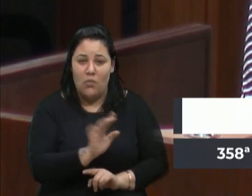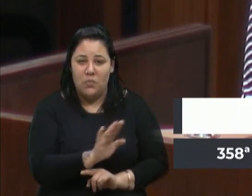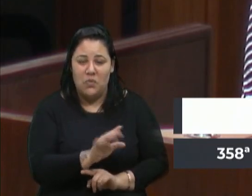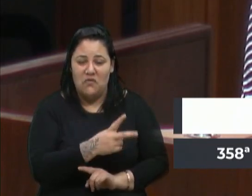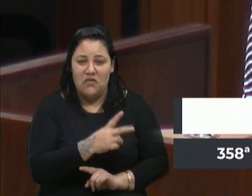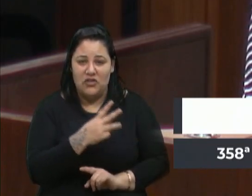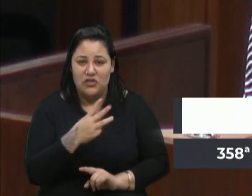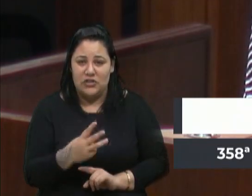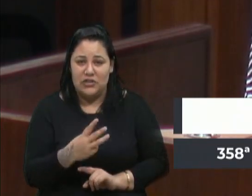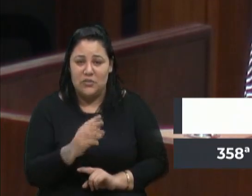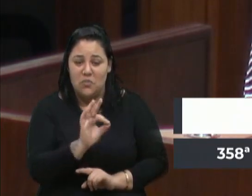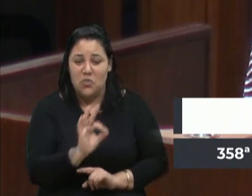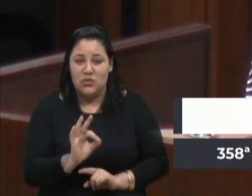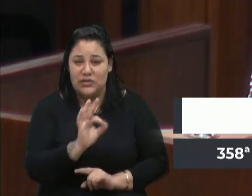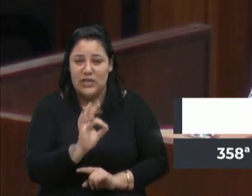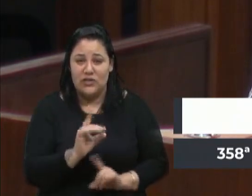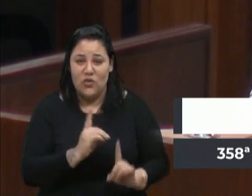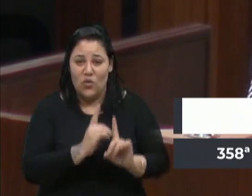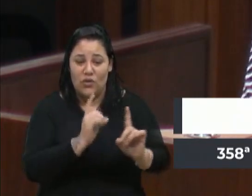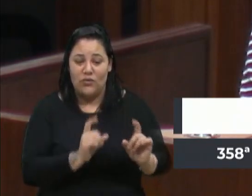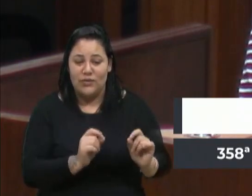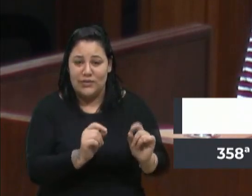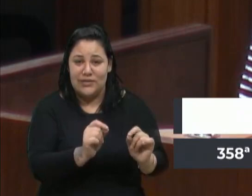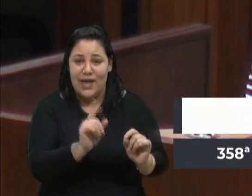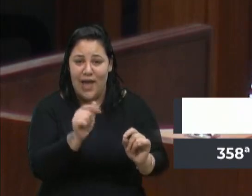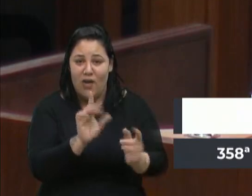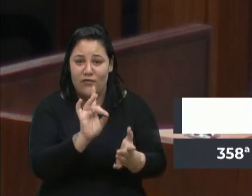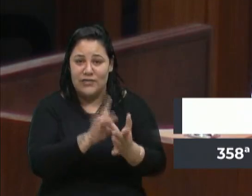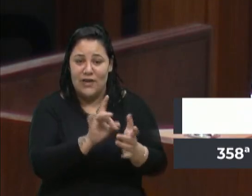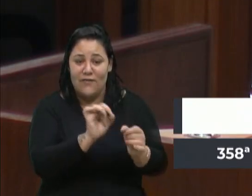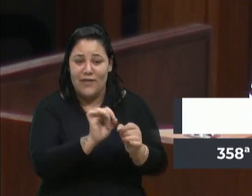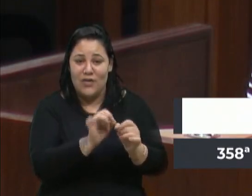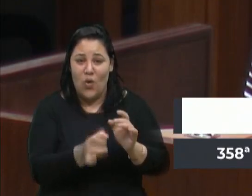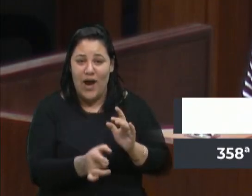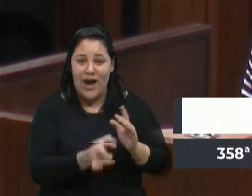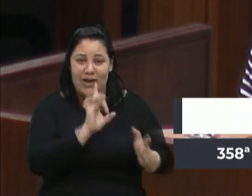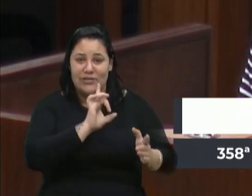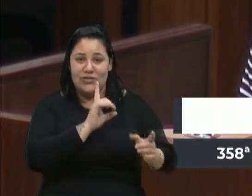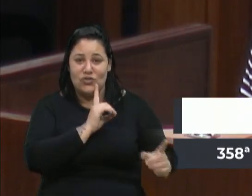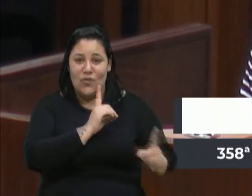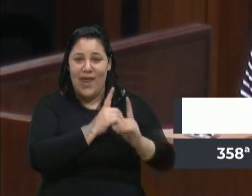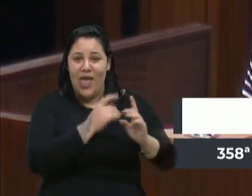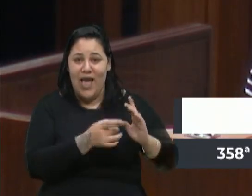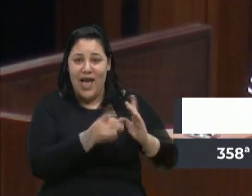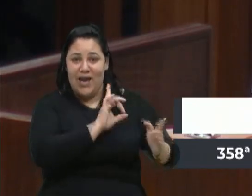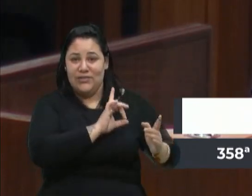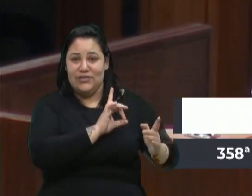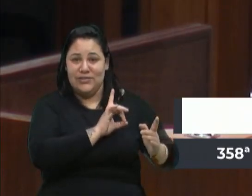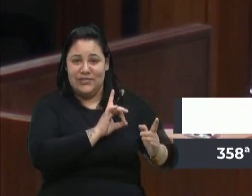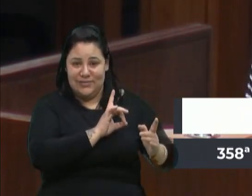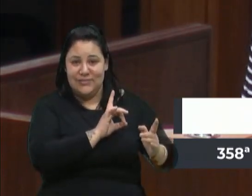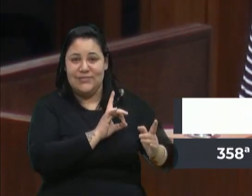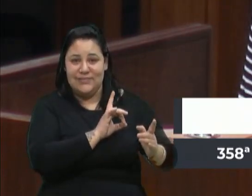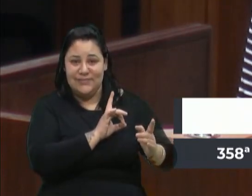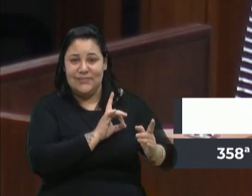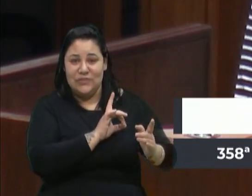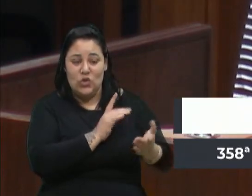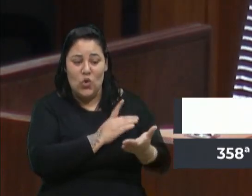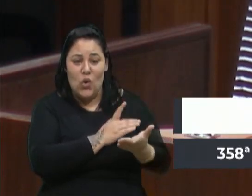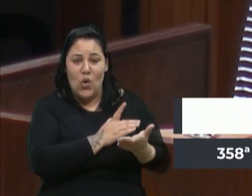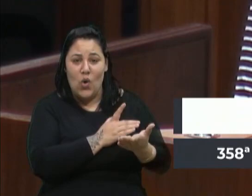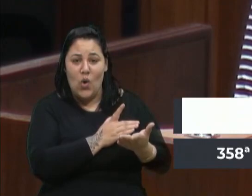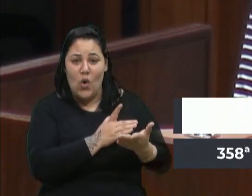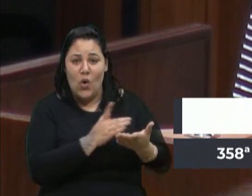dos diagnósticos são feitos precocemente. Então, vejam a importância